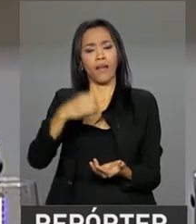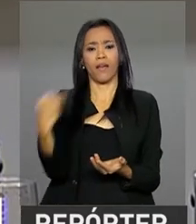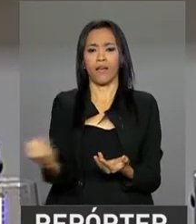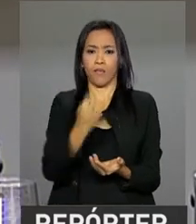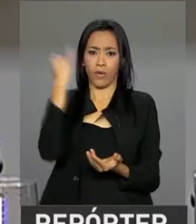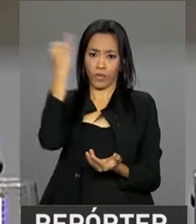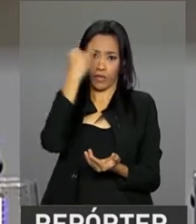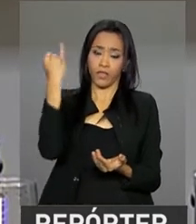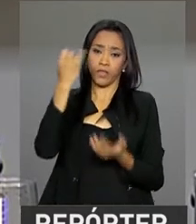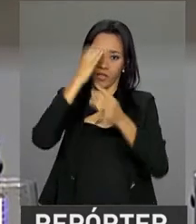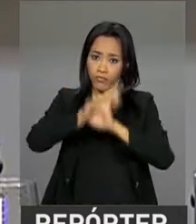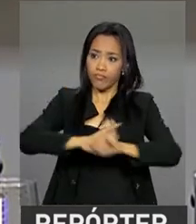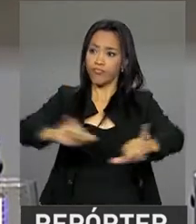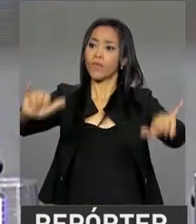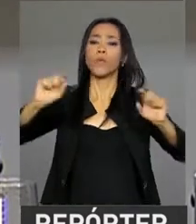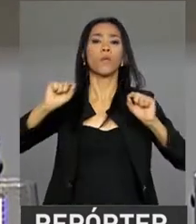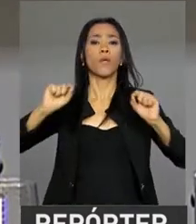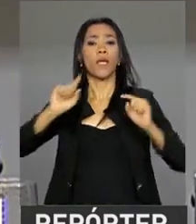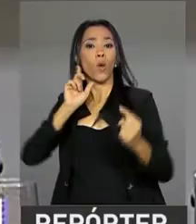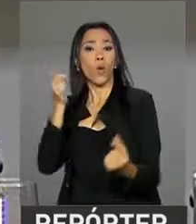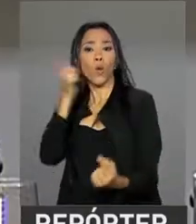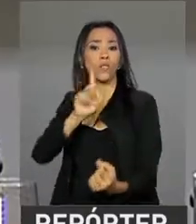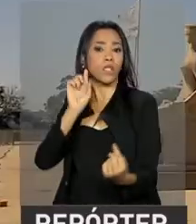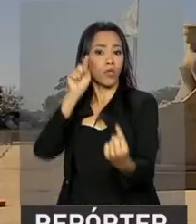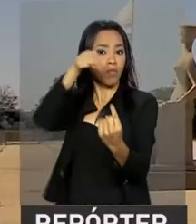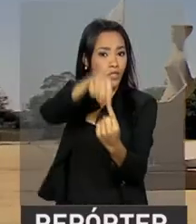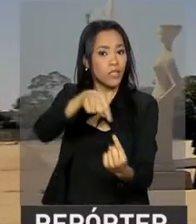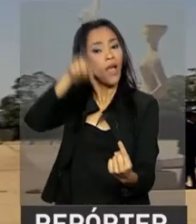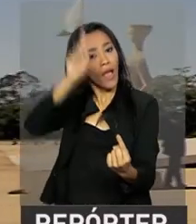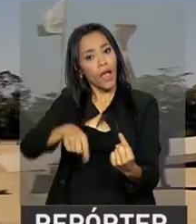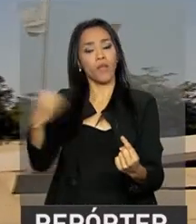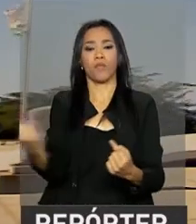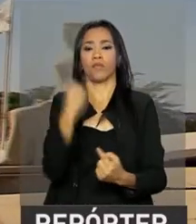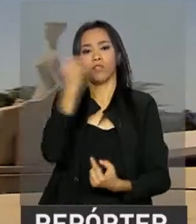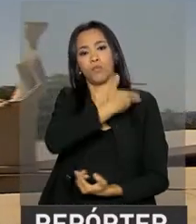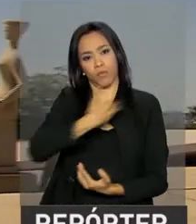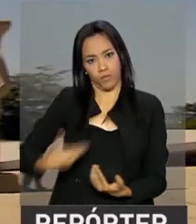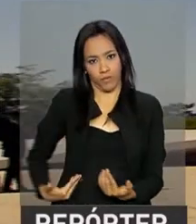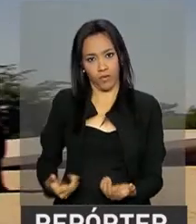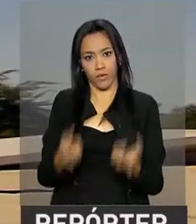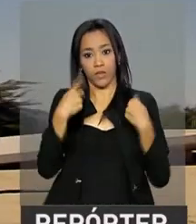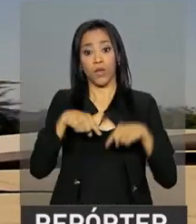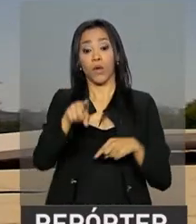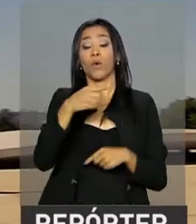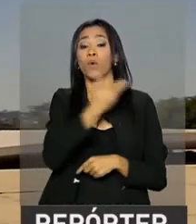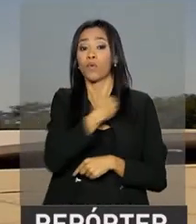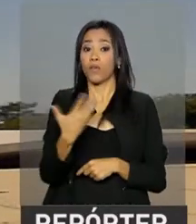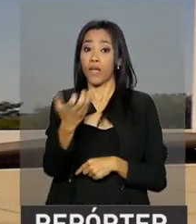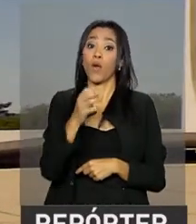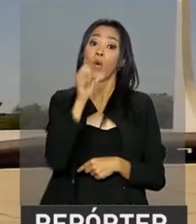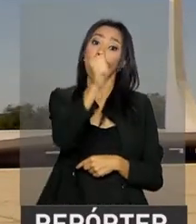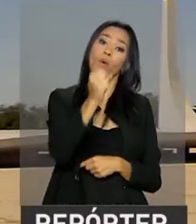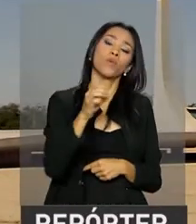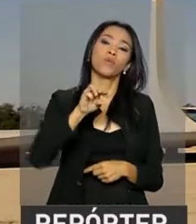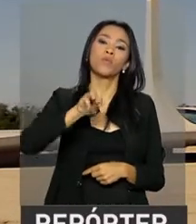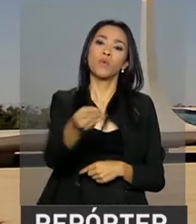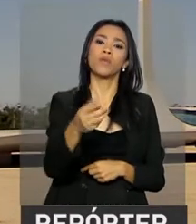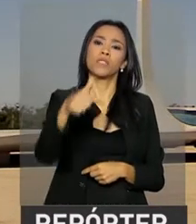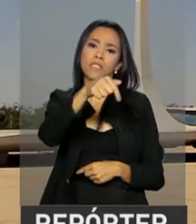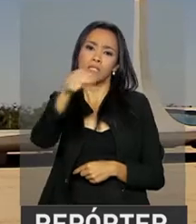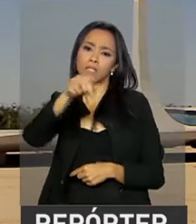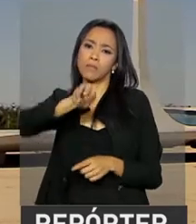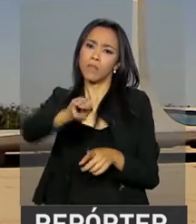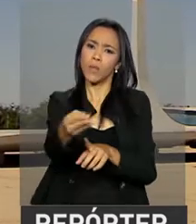cumprir meta reconhecidamente relevante o governo ainda espera arrecadar 8 milhões e 700 milhões de reais